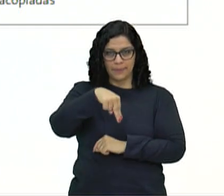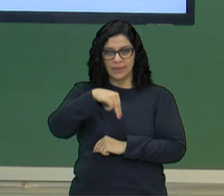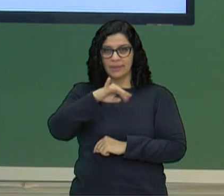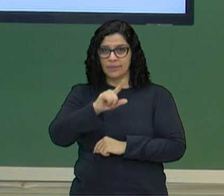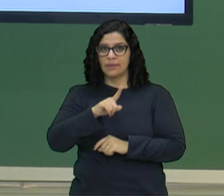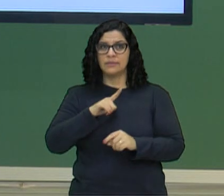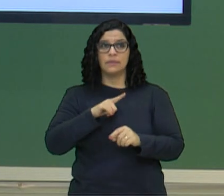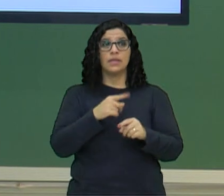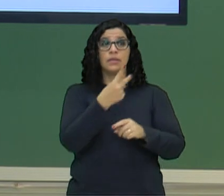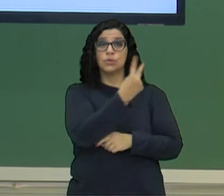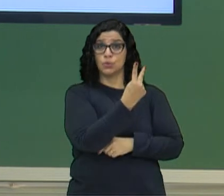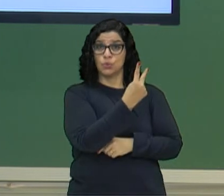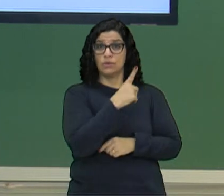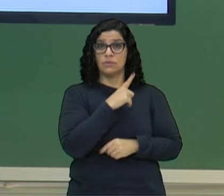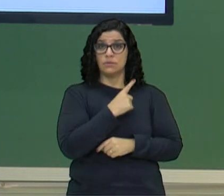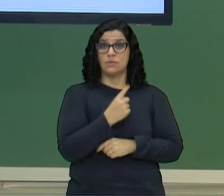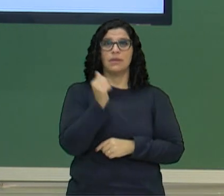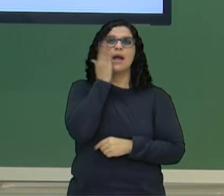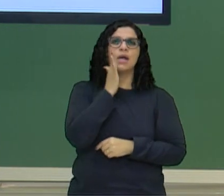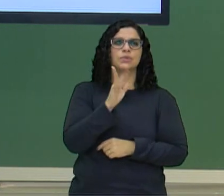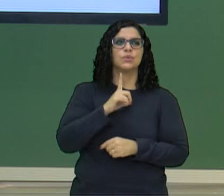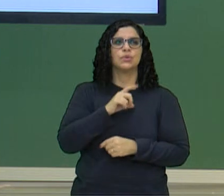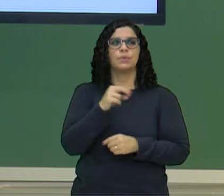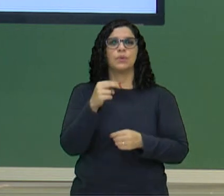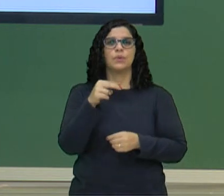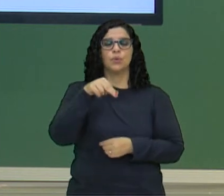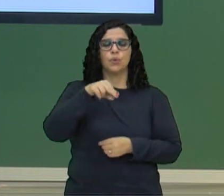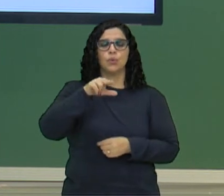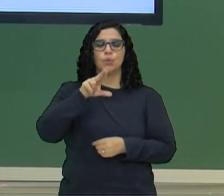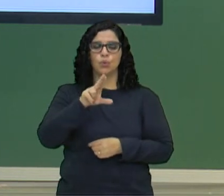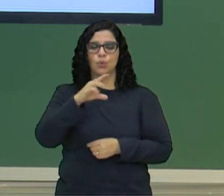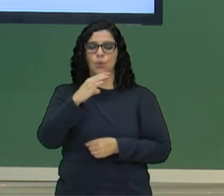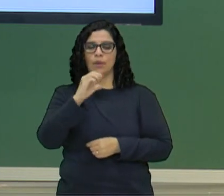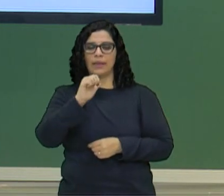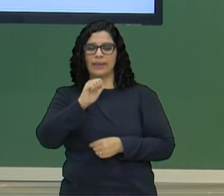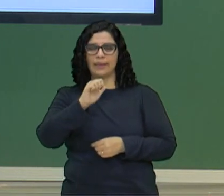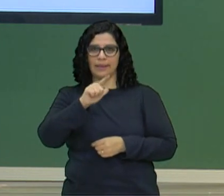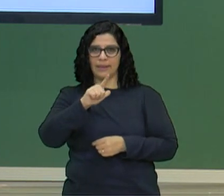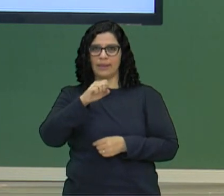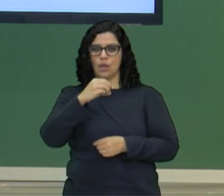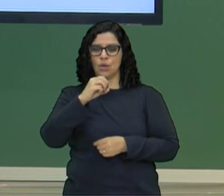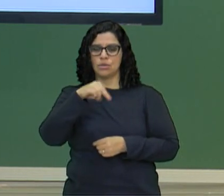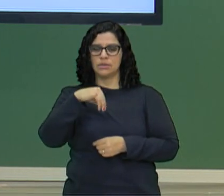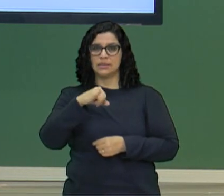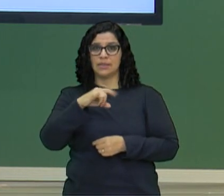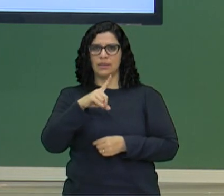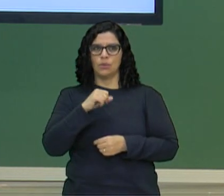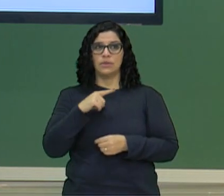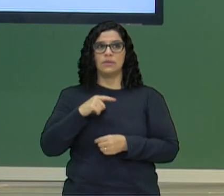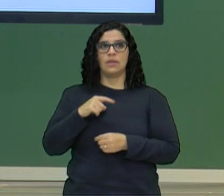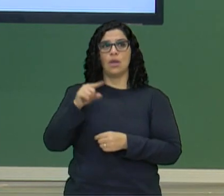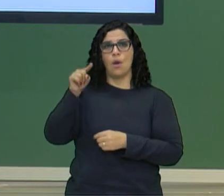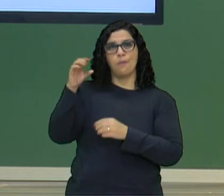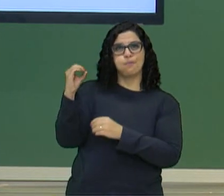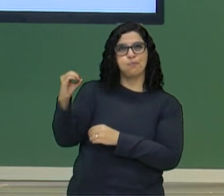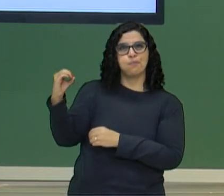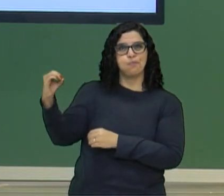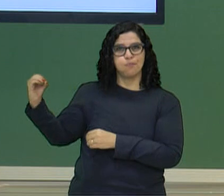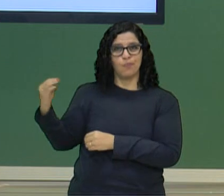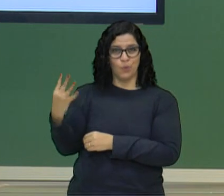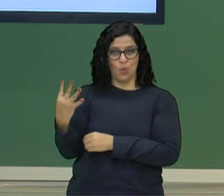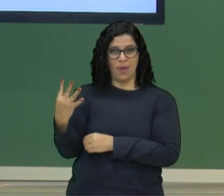Só essa dupla aqui, chamamos de nucleosídeo. Se ele ganhar um fósforo com 4 oxigênios, um